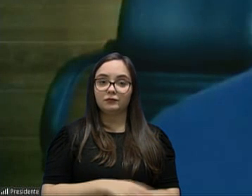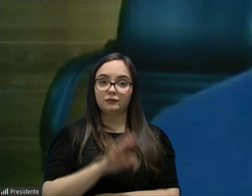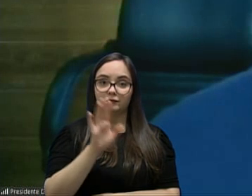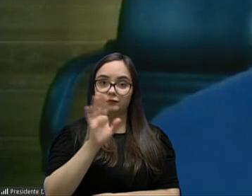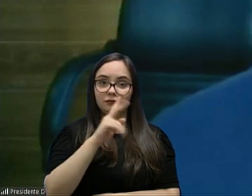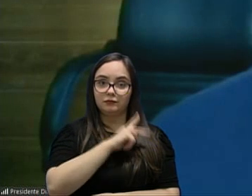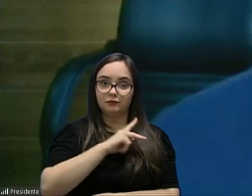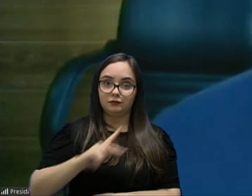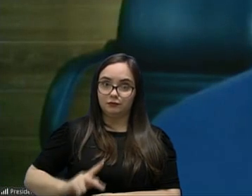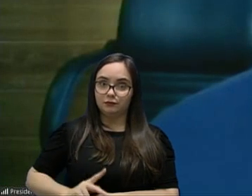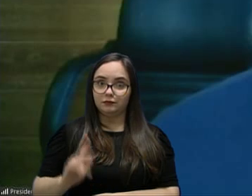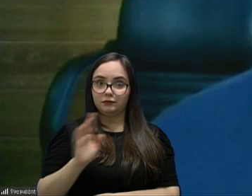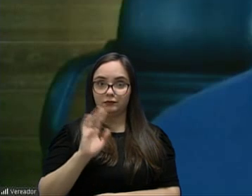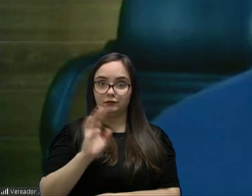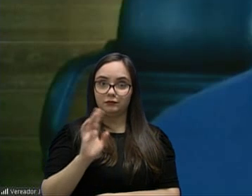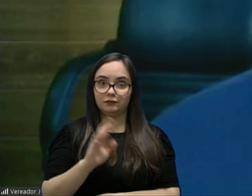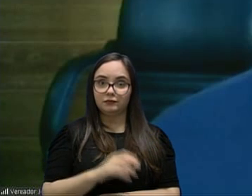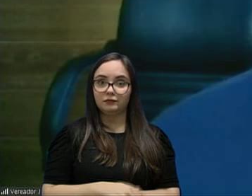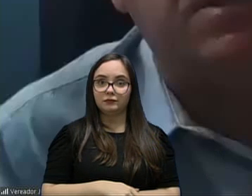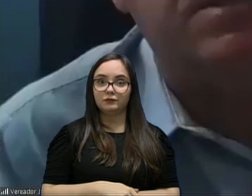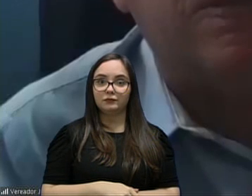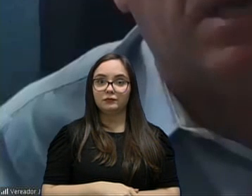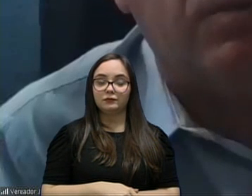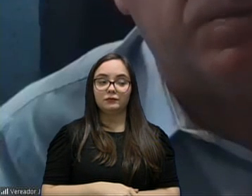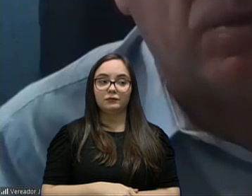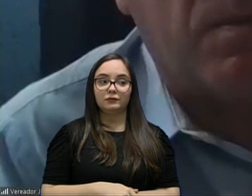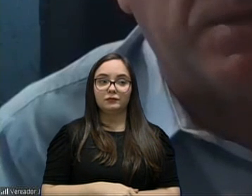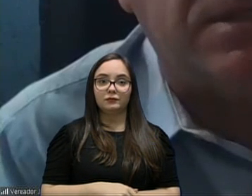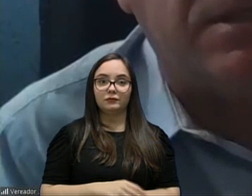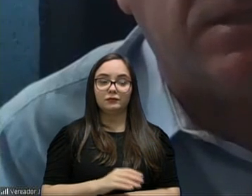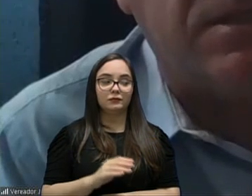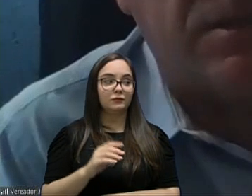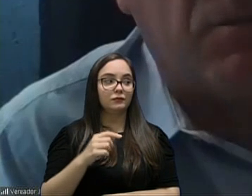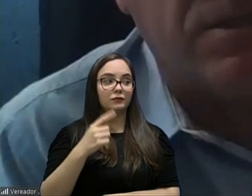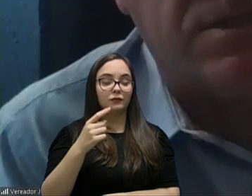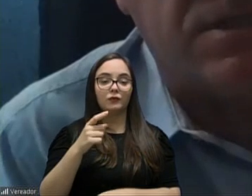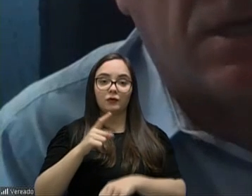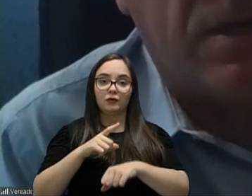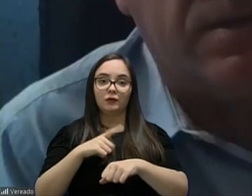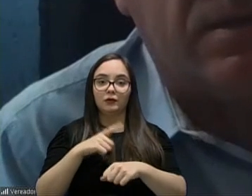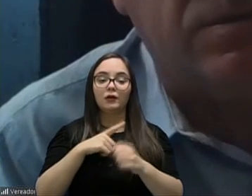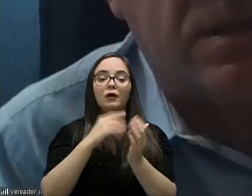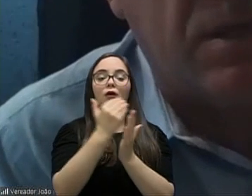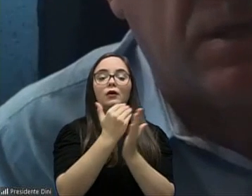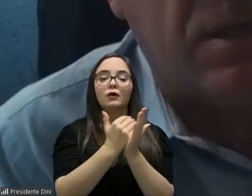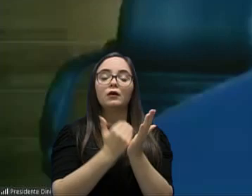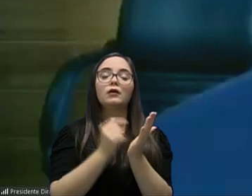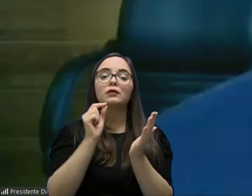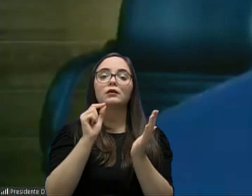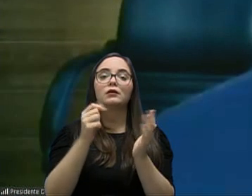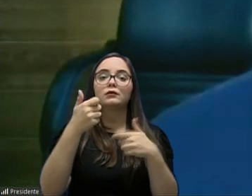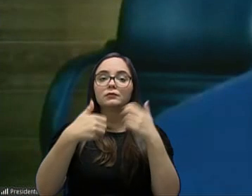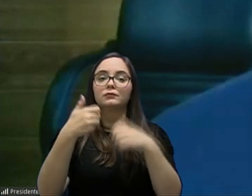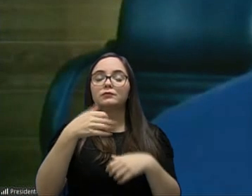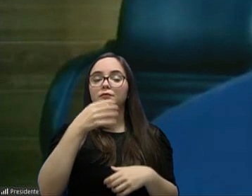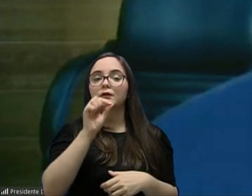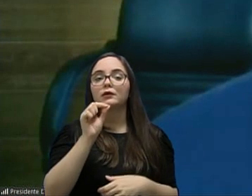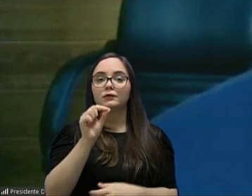Presidente, o Martinez. Tem maior descrição, senhor presidente Dini? Tem maior descrição aí? Só dar um recado